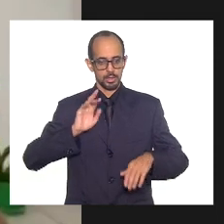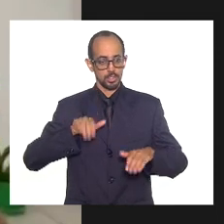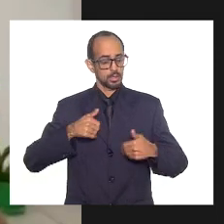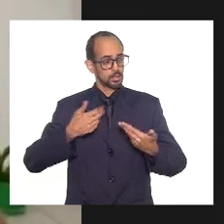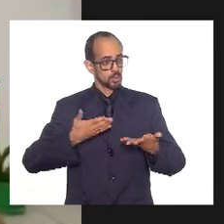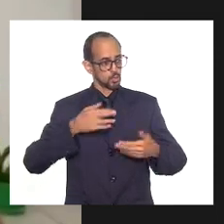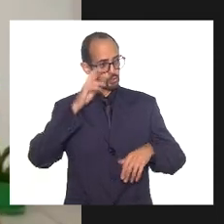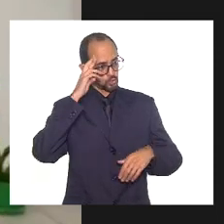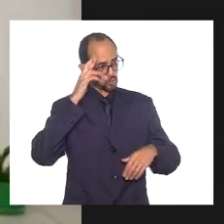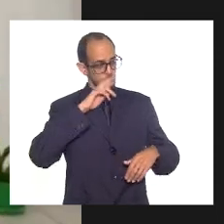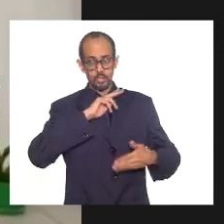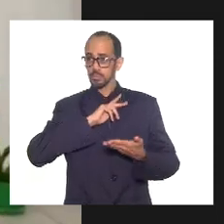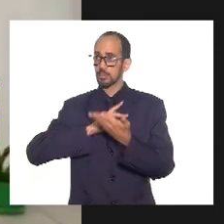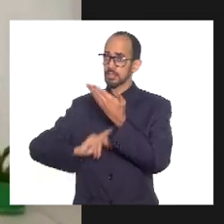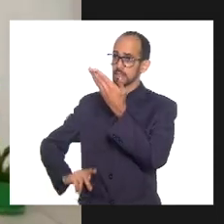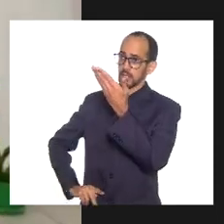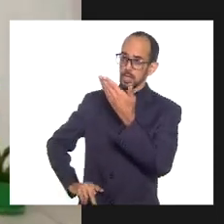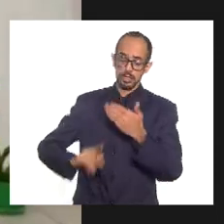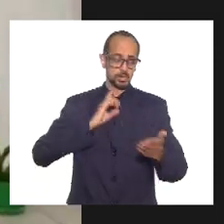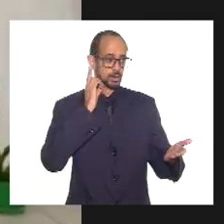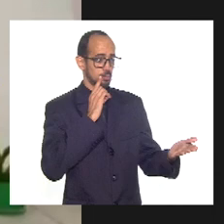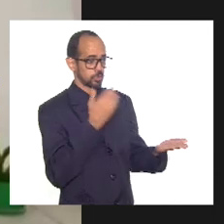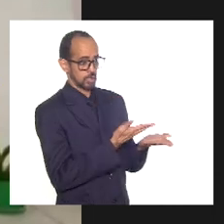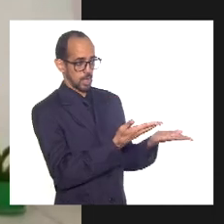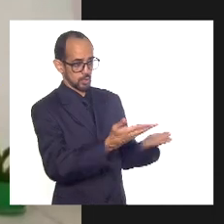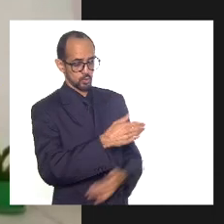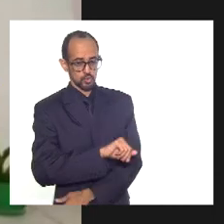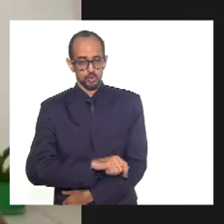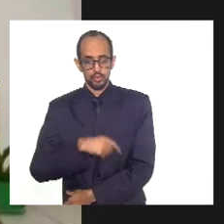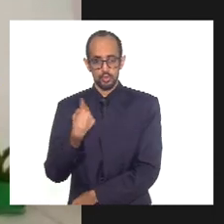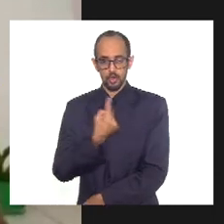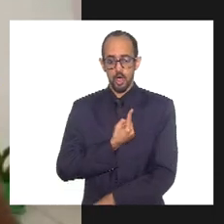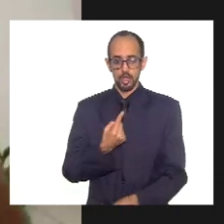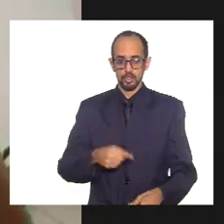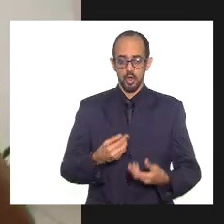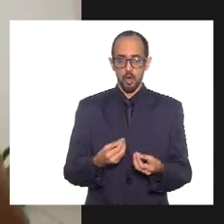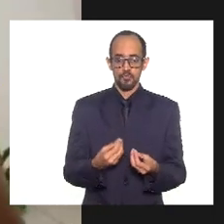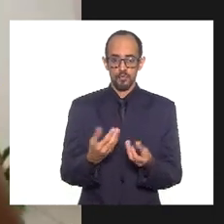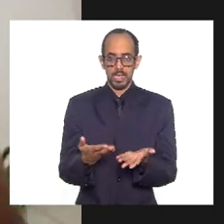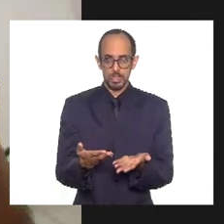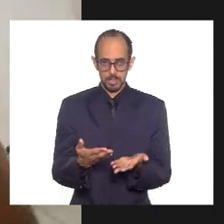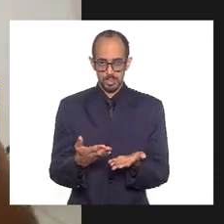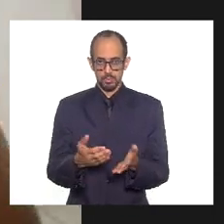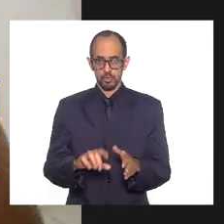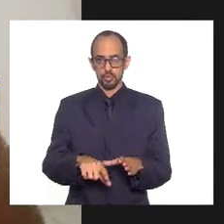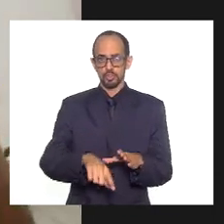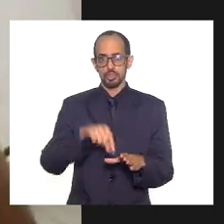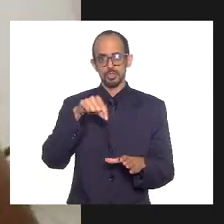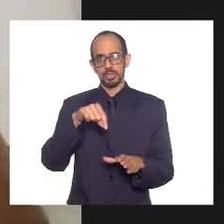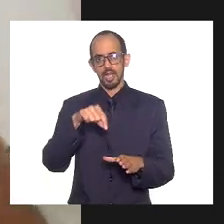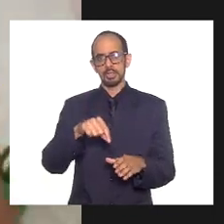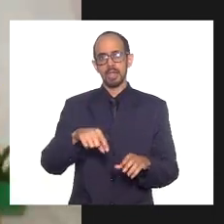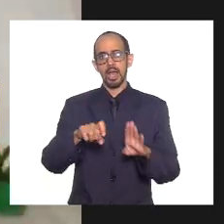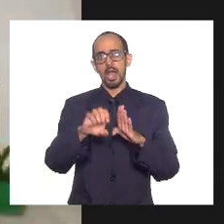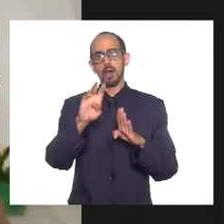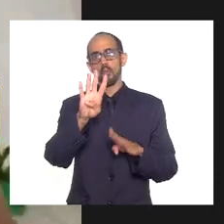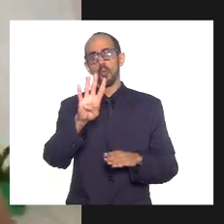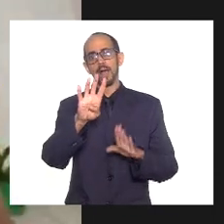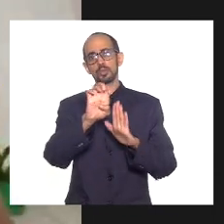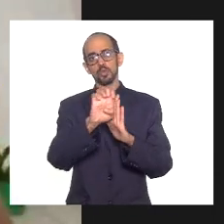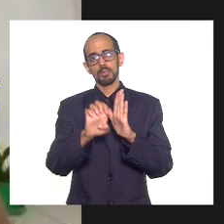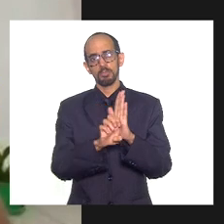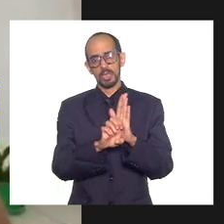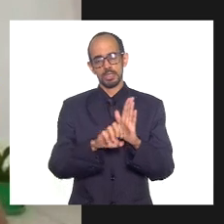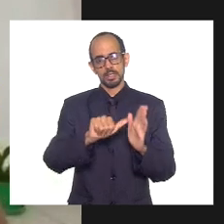senhoras deputadas, senhores deputados, nós oferecemos destaque às quatro emendas, a emenda 13, a